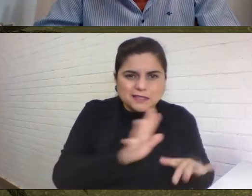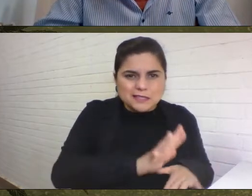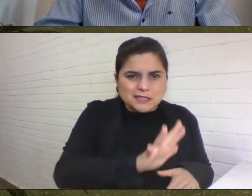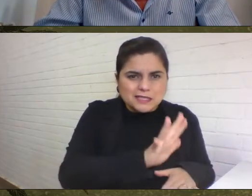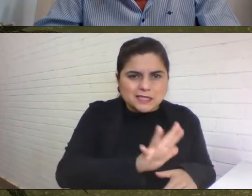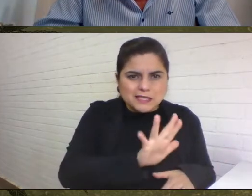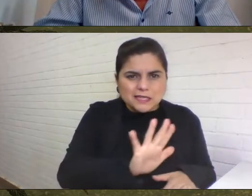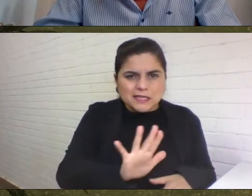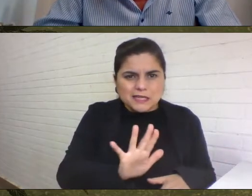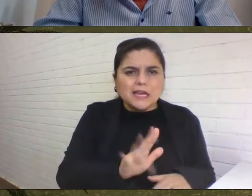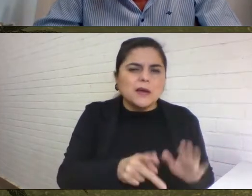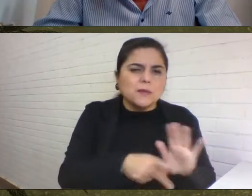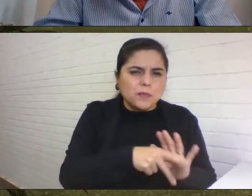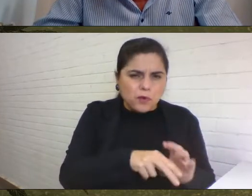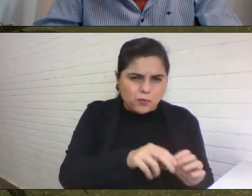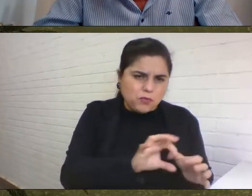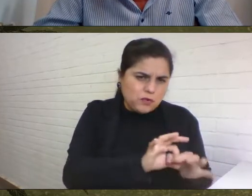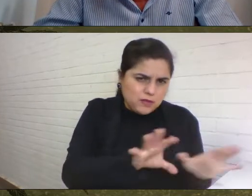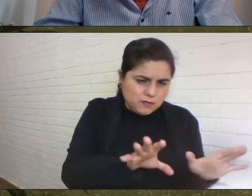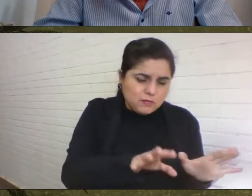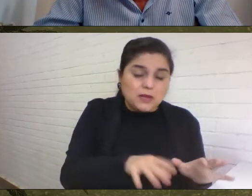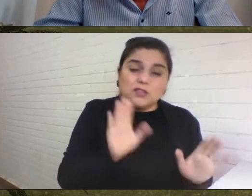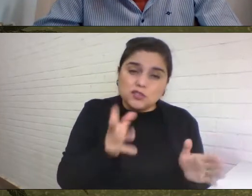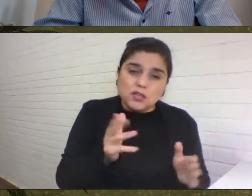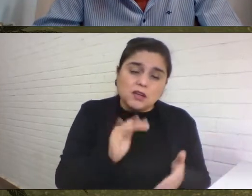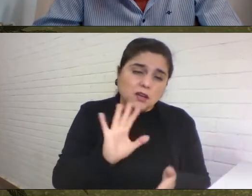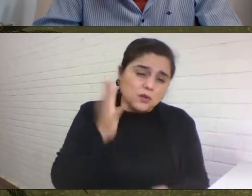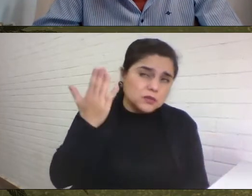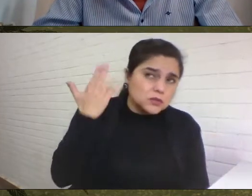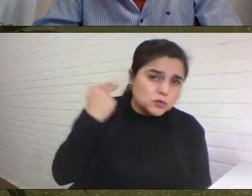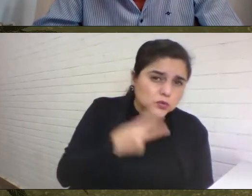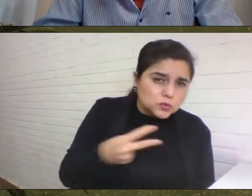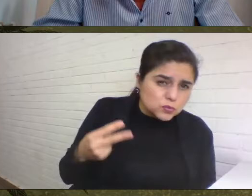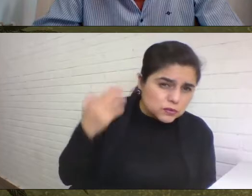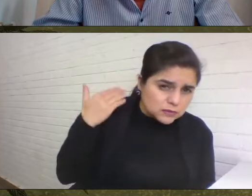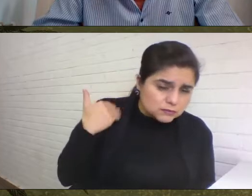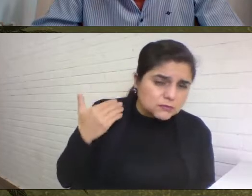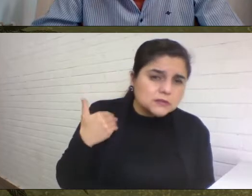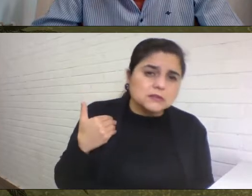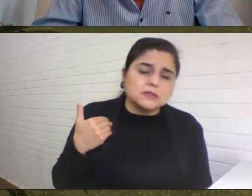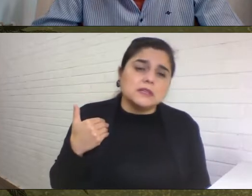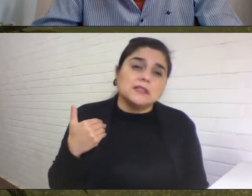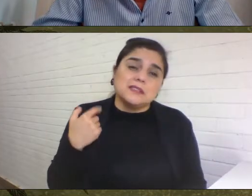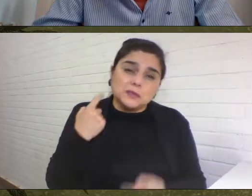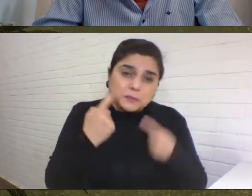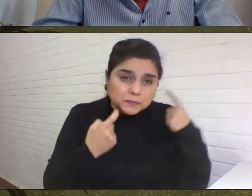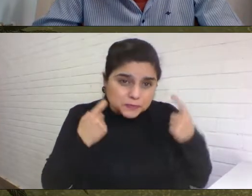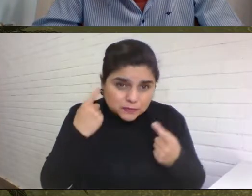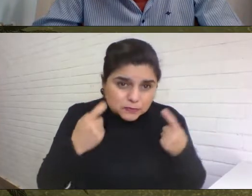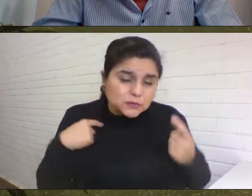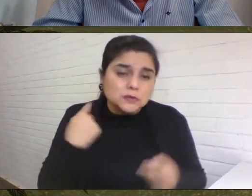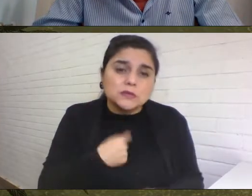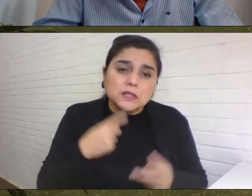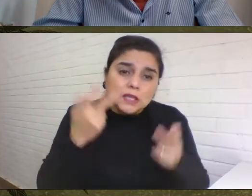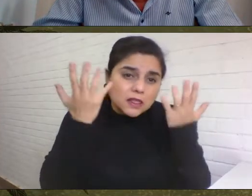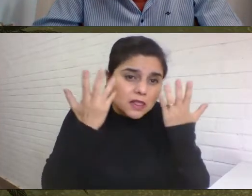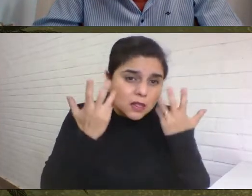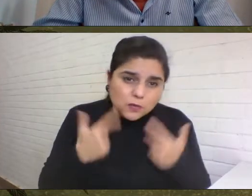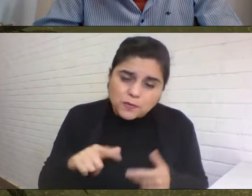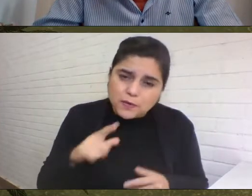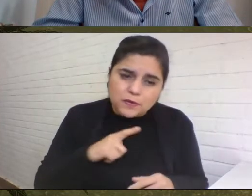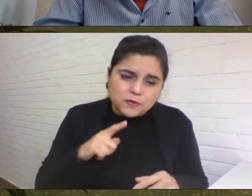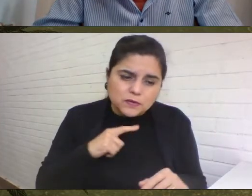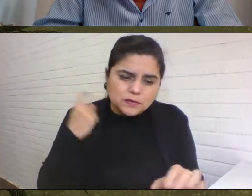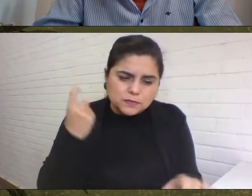atrás, mas este argumento surgiu também e é uma preocupação que naturalmente teremos que